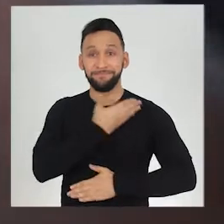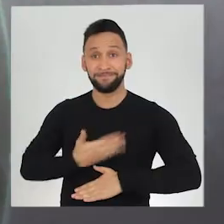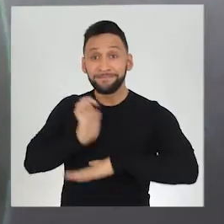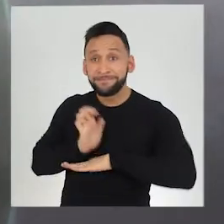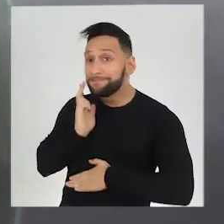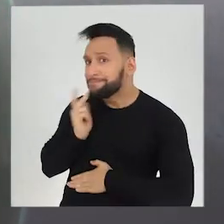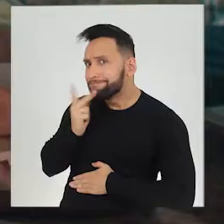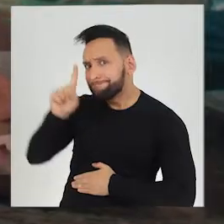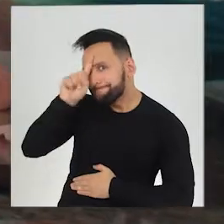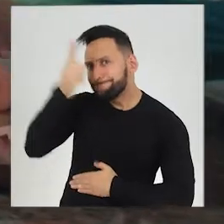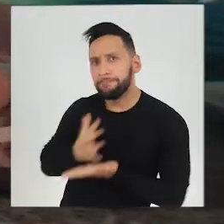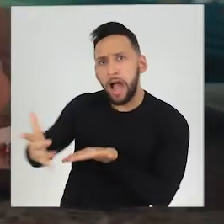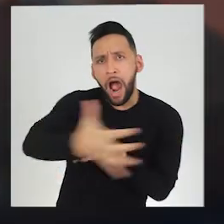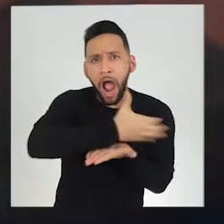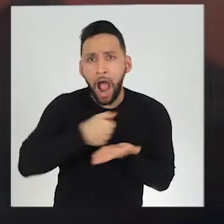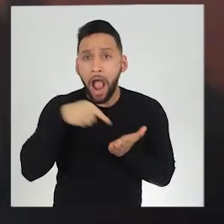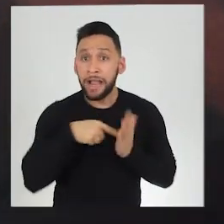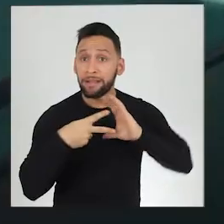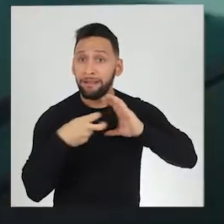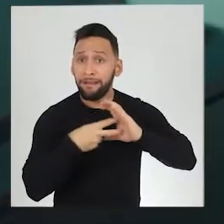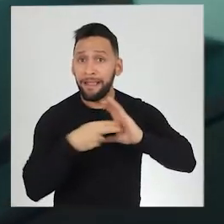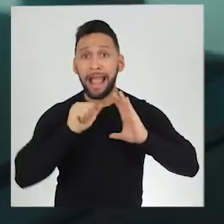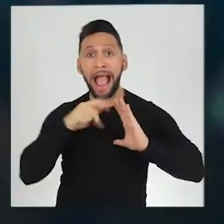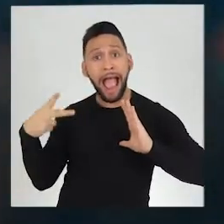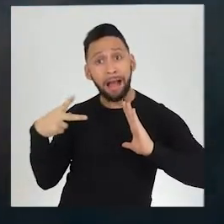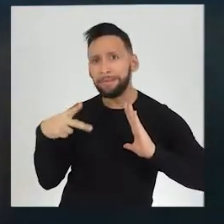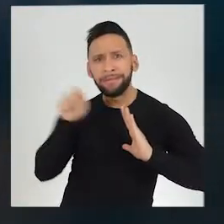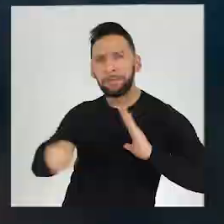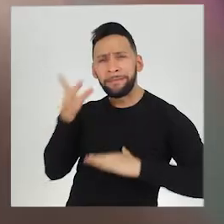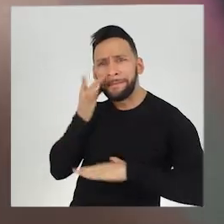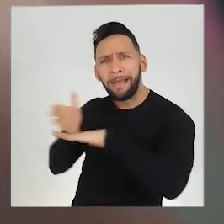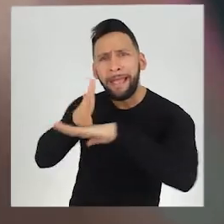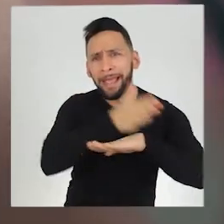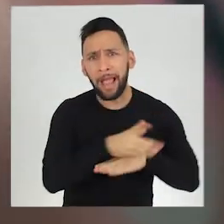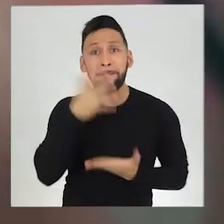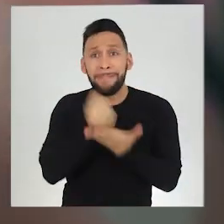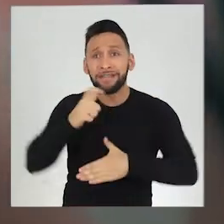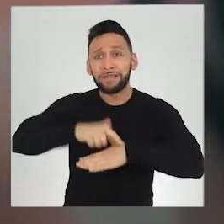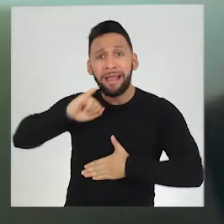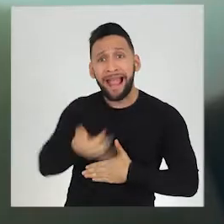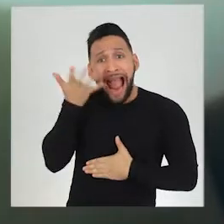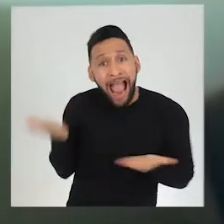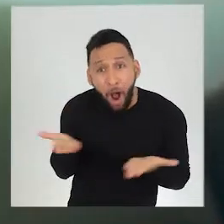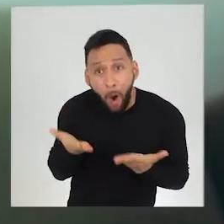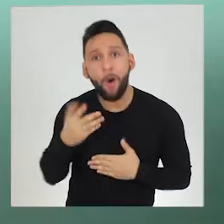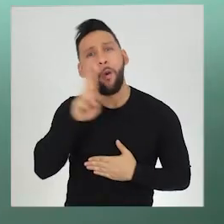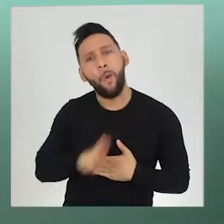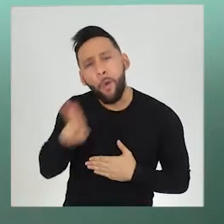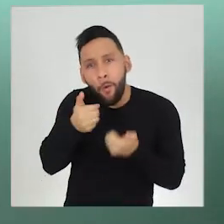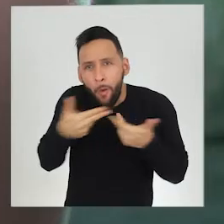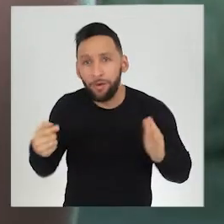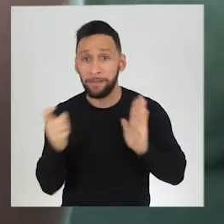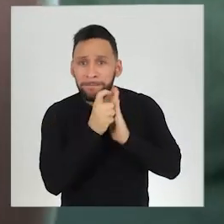O governo do estado reuniu diversos serviços em um só lugar, na palma da sua mão. Baixe agora o Ceará App e